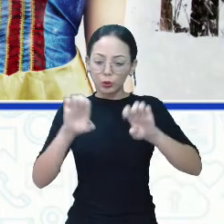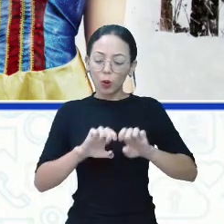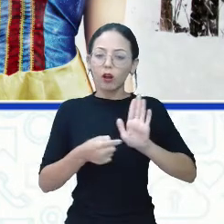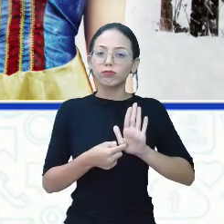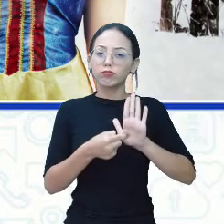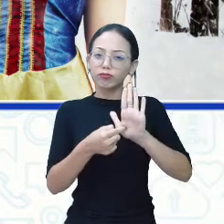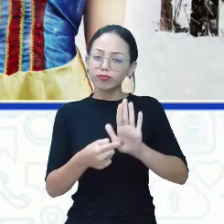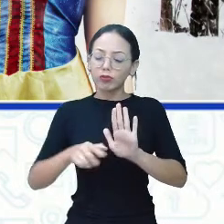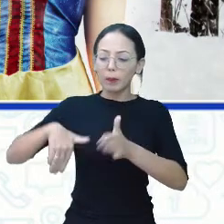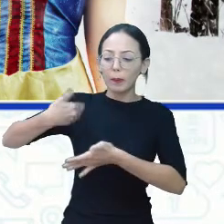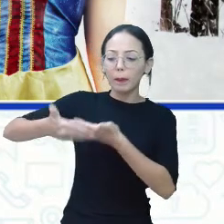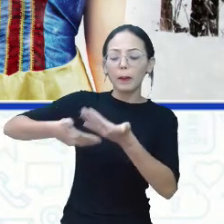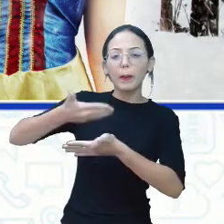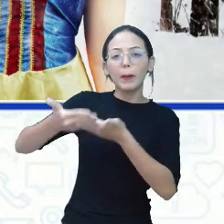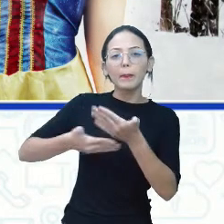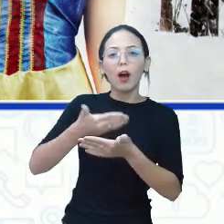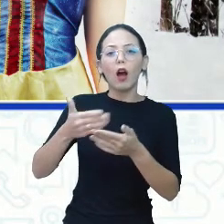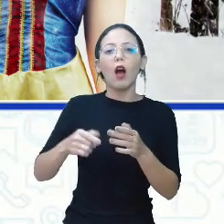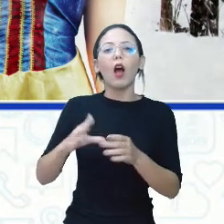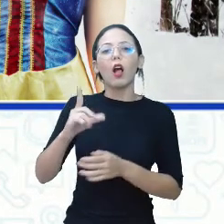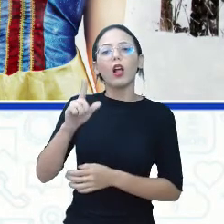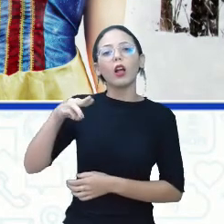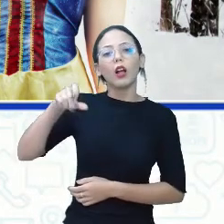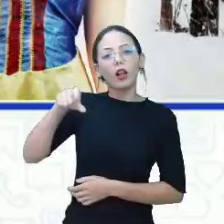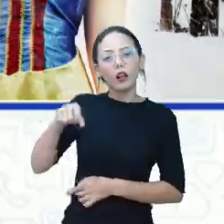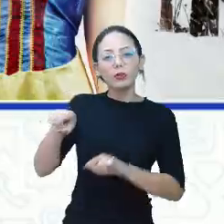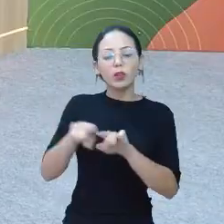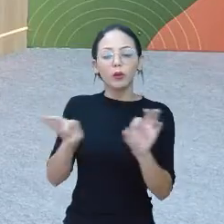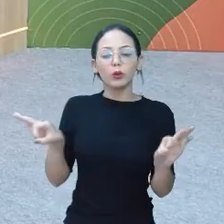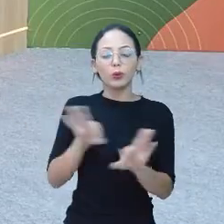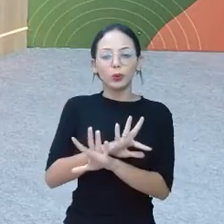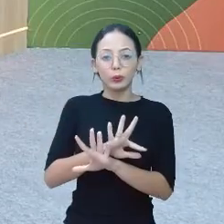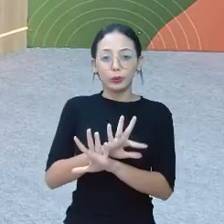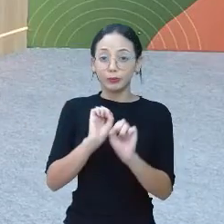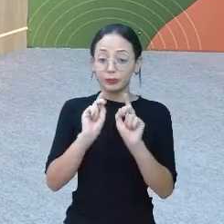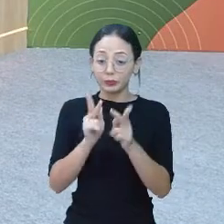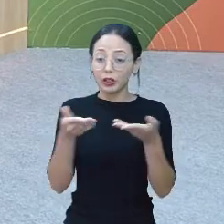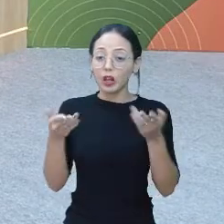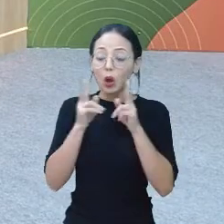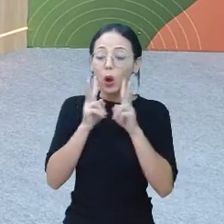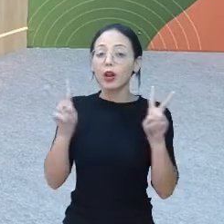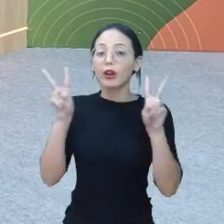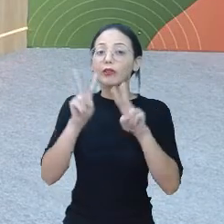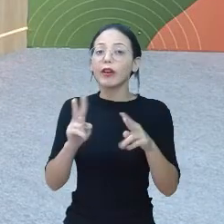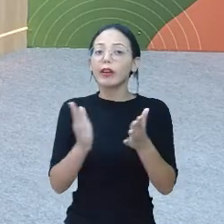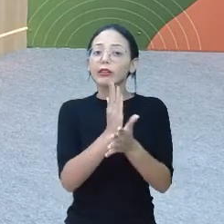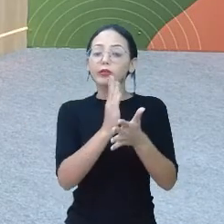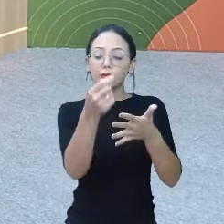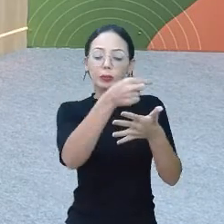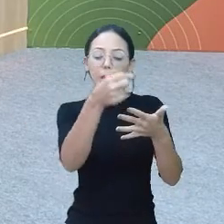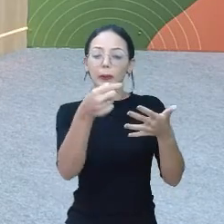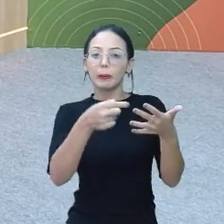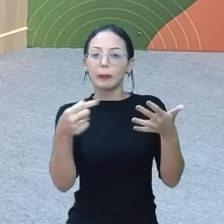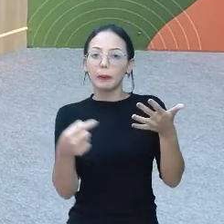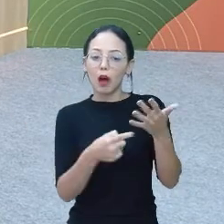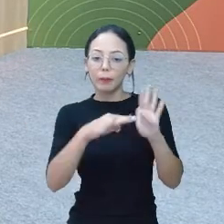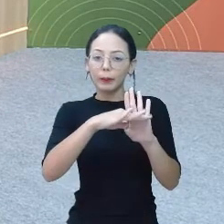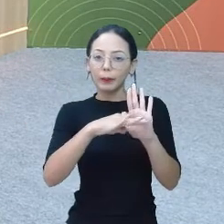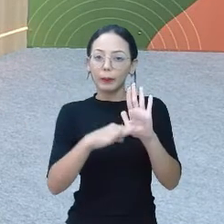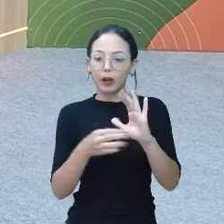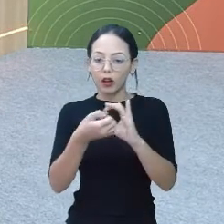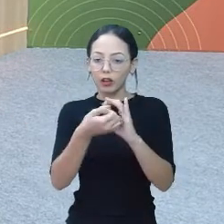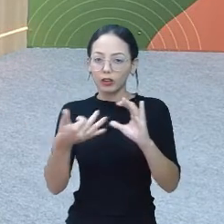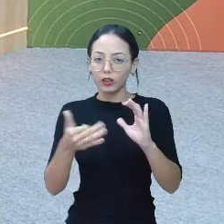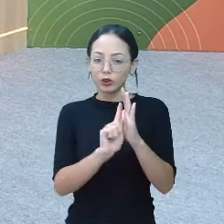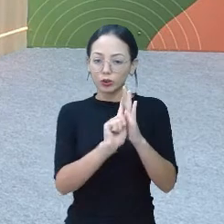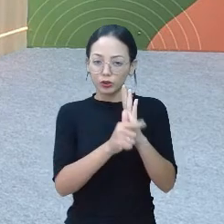apresentação, desenvolvimento, conflito, clímax e desfecho. Então, agora a gente vai ver passo a passo dessas características do gênero